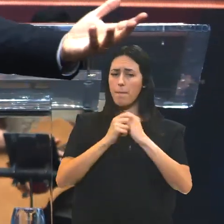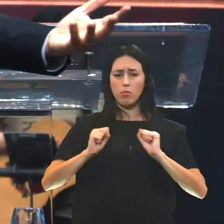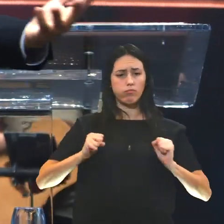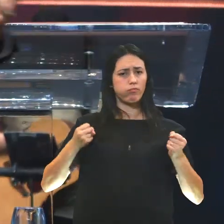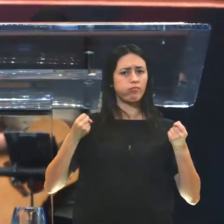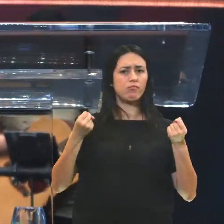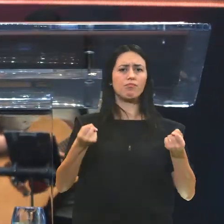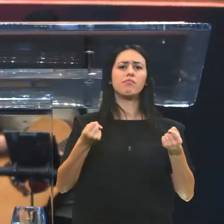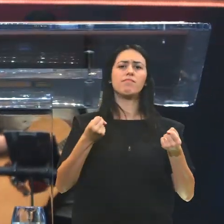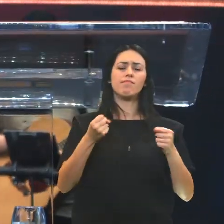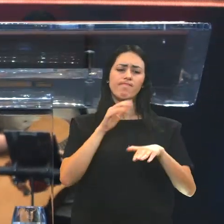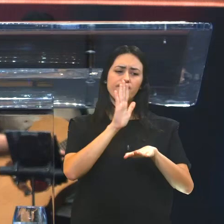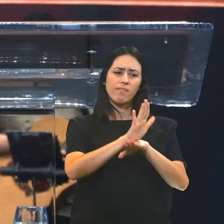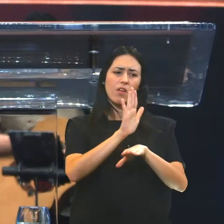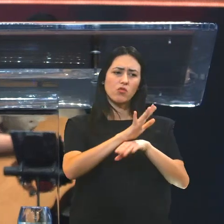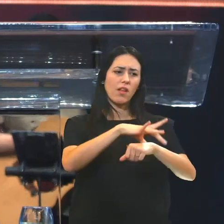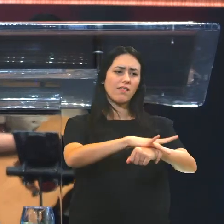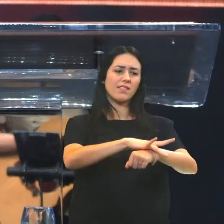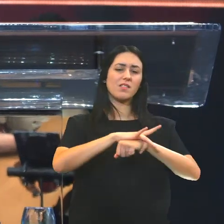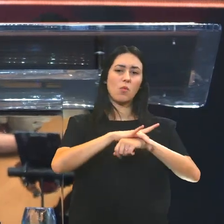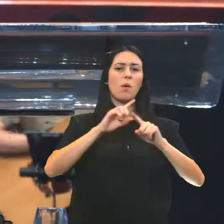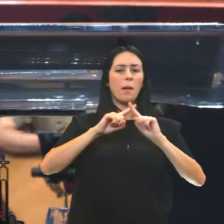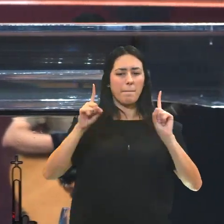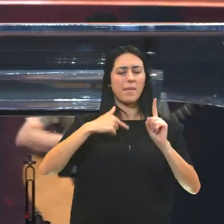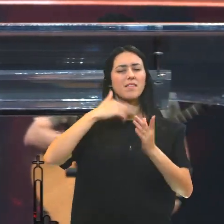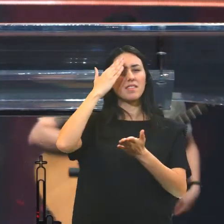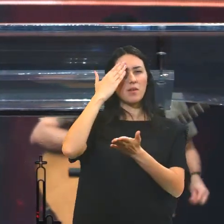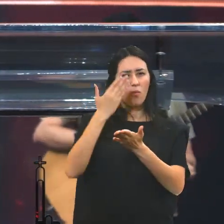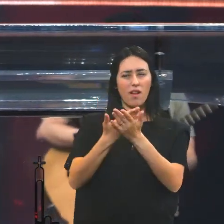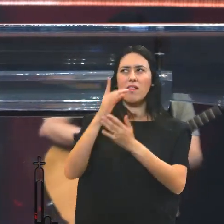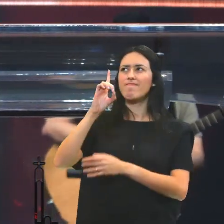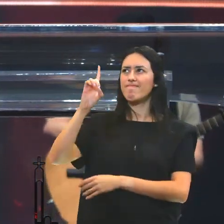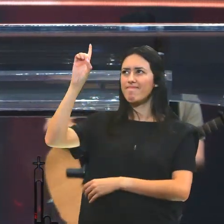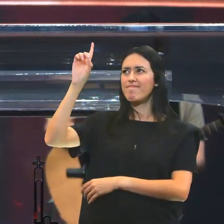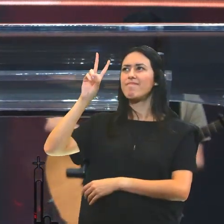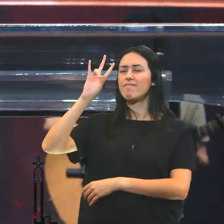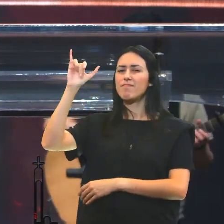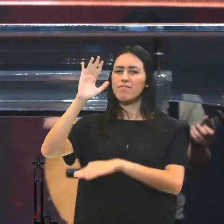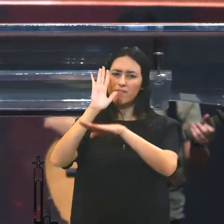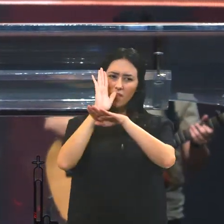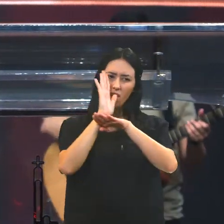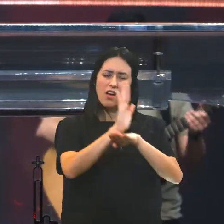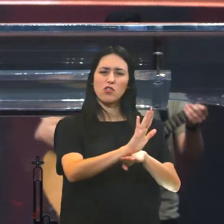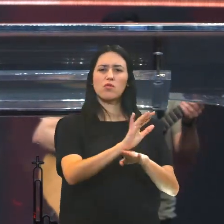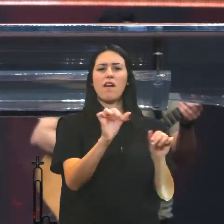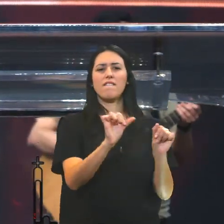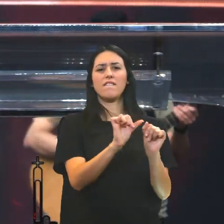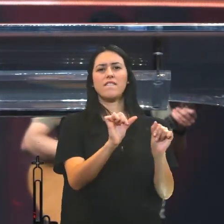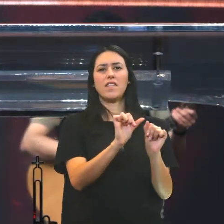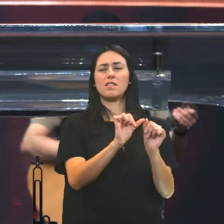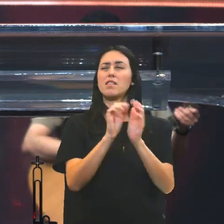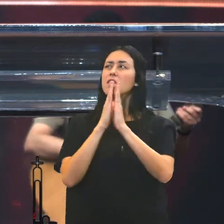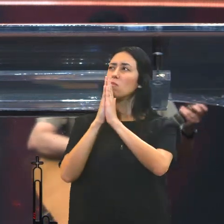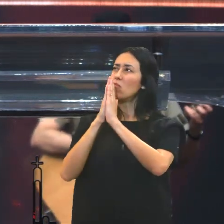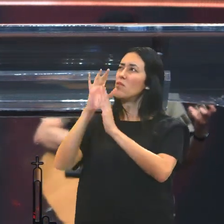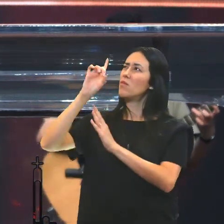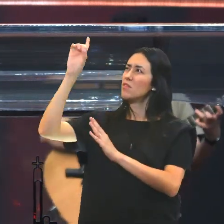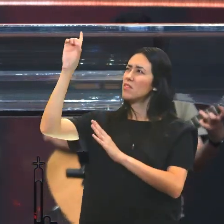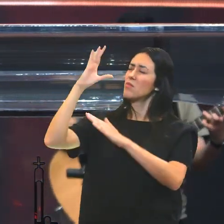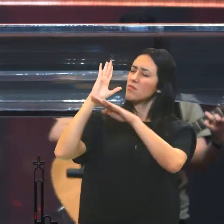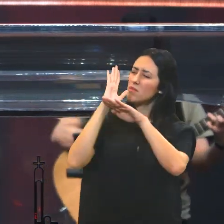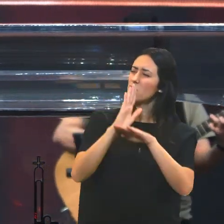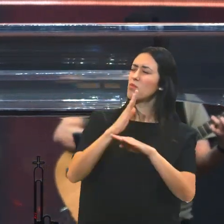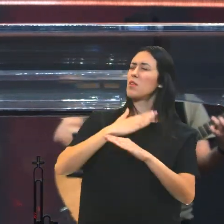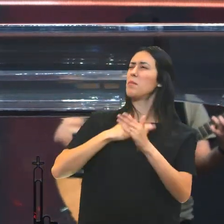transformar em lugar seguro, mas eu creio, o Senhor vai entrar com aquilo que só o Senhor pode fazer. Faz na minha casa,